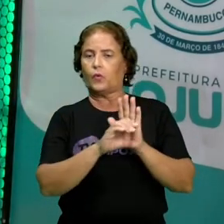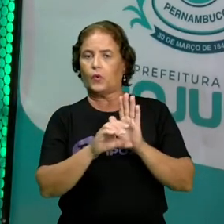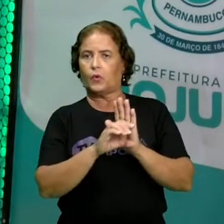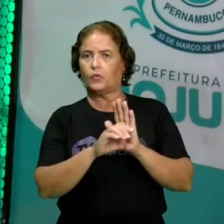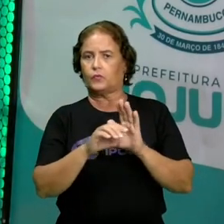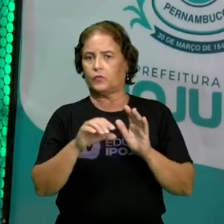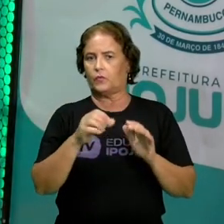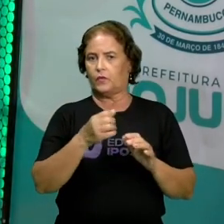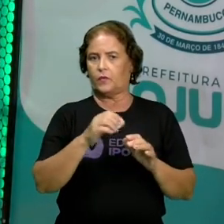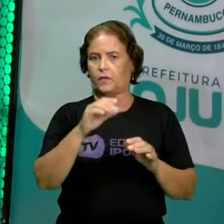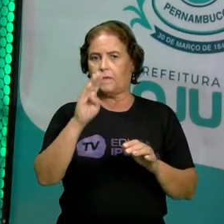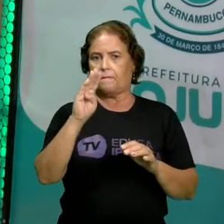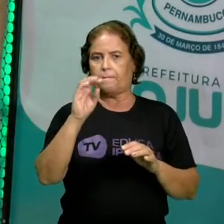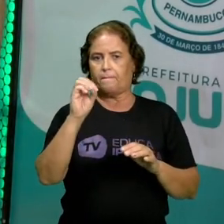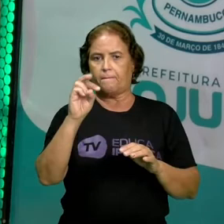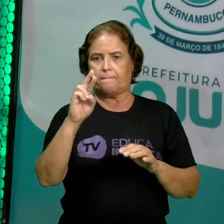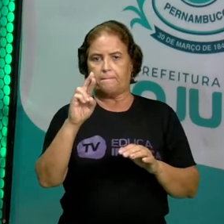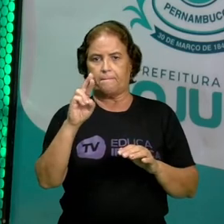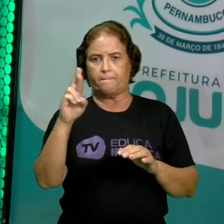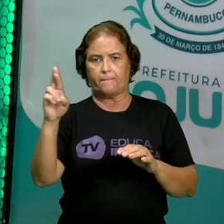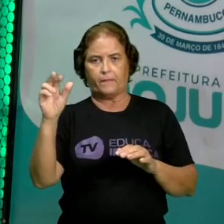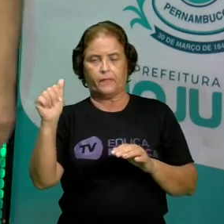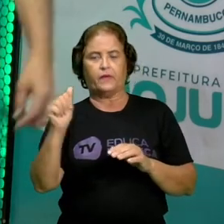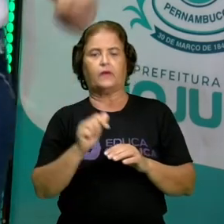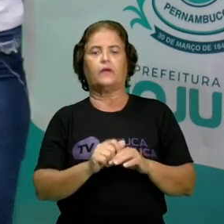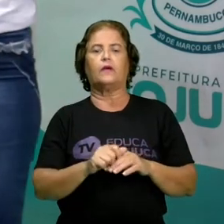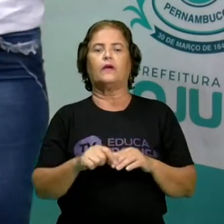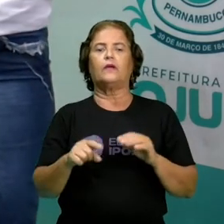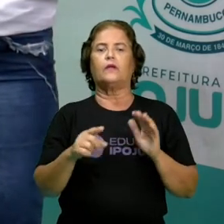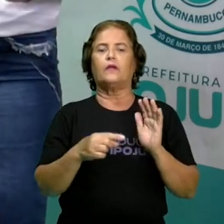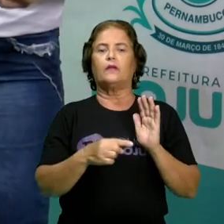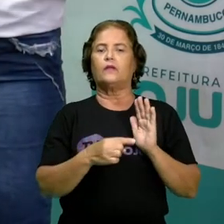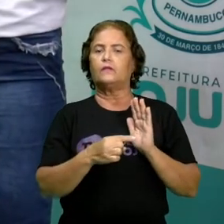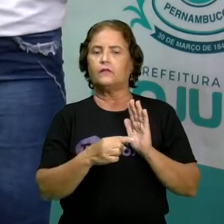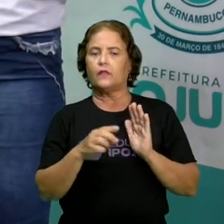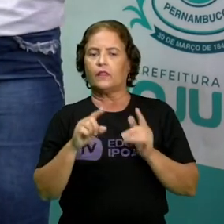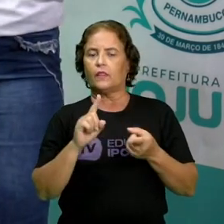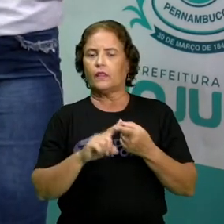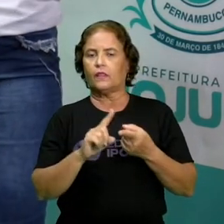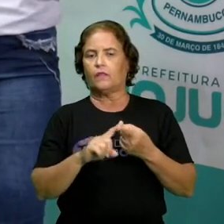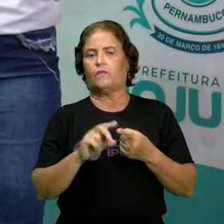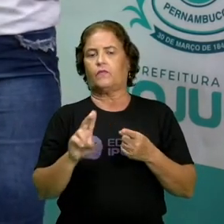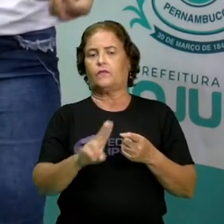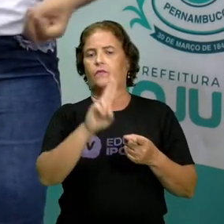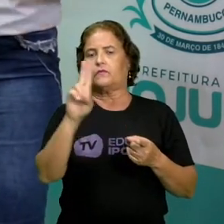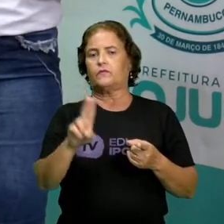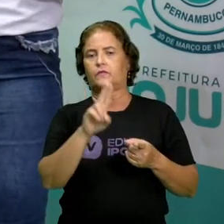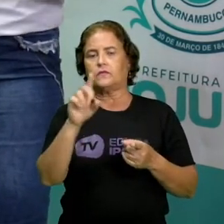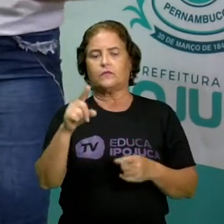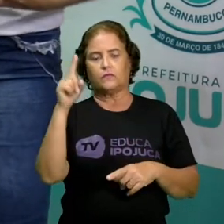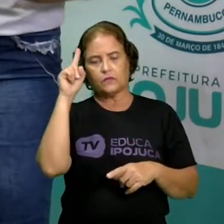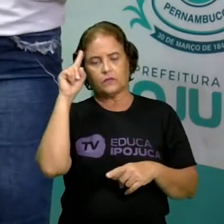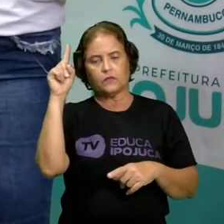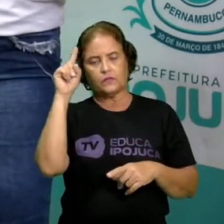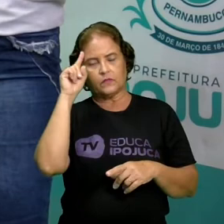uma sequência de números. Esses números aqui, eles servem, né? Eles são usados no dia a dia